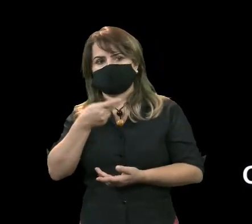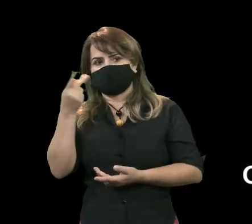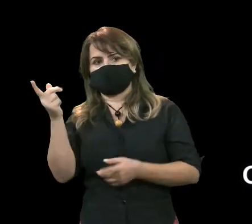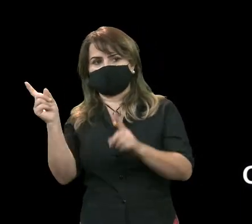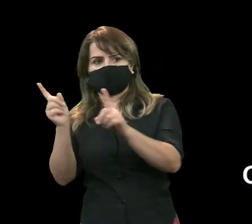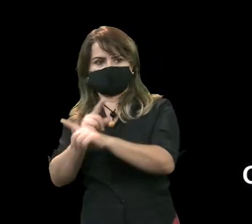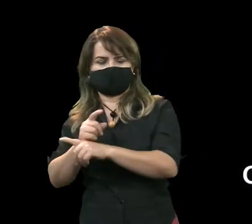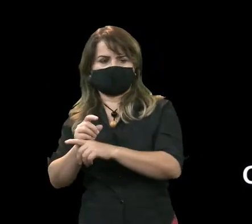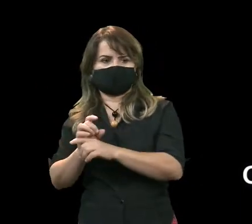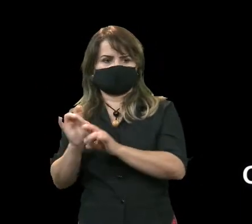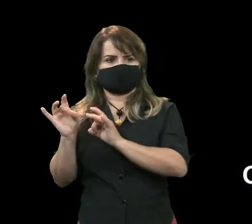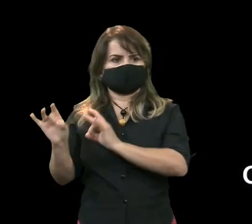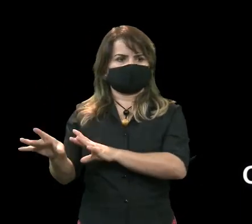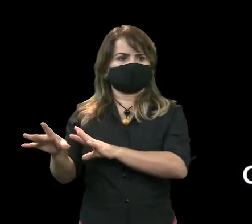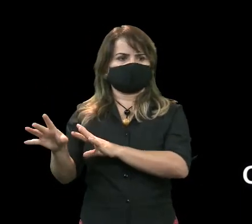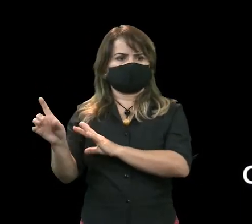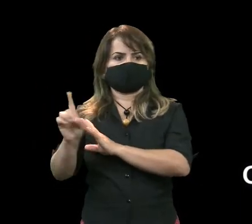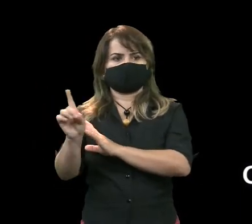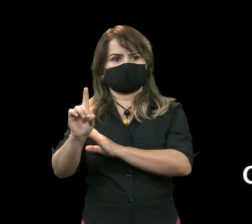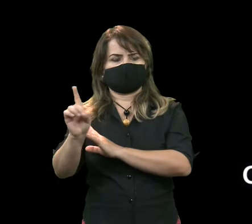aperfeiçoem seu trabalho, assim,